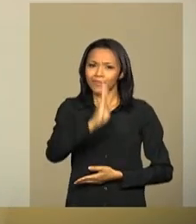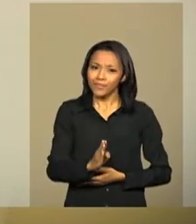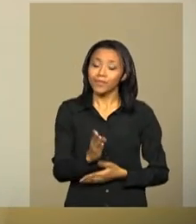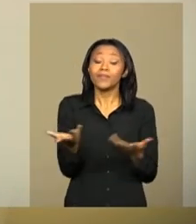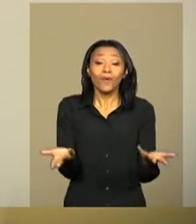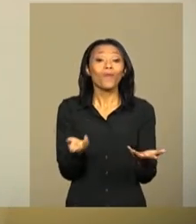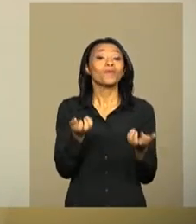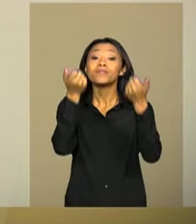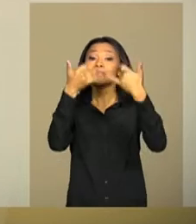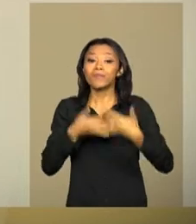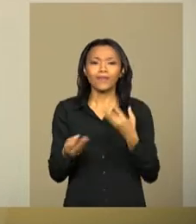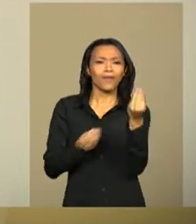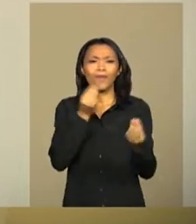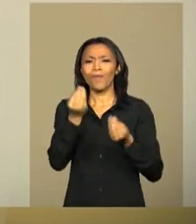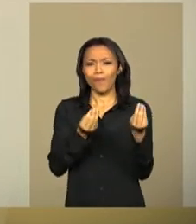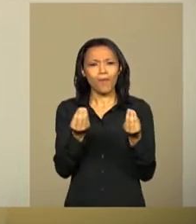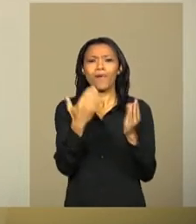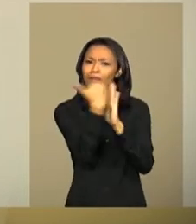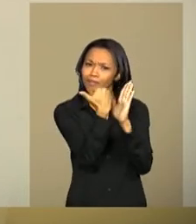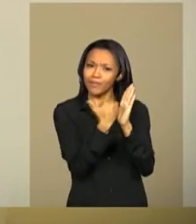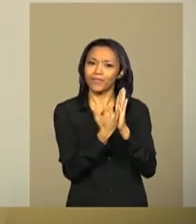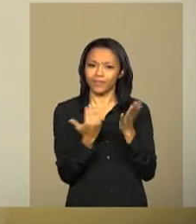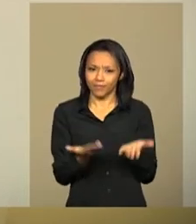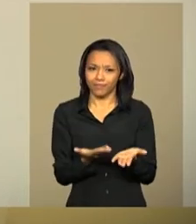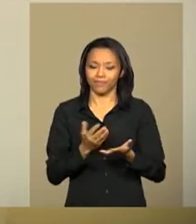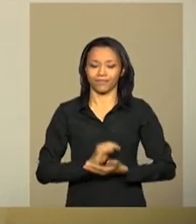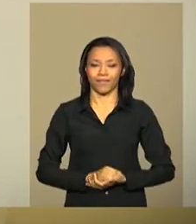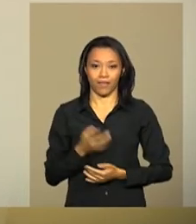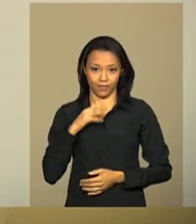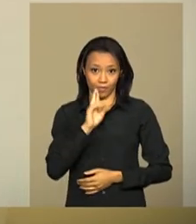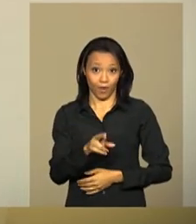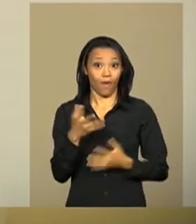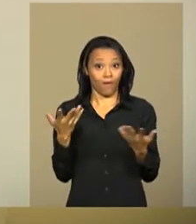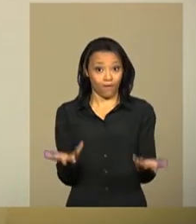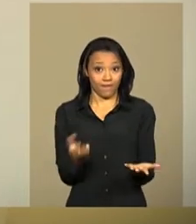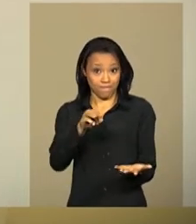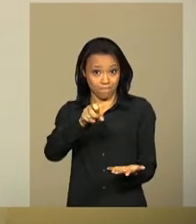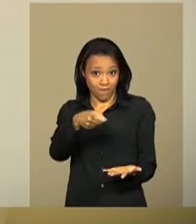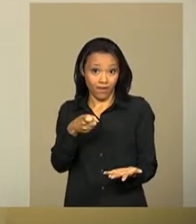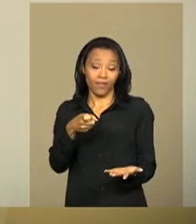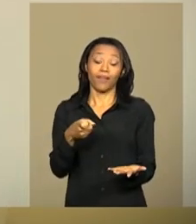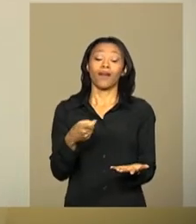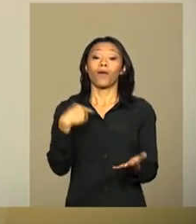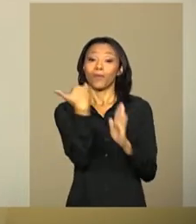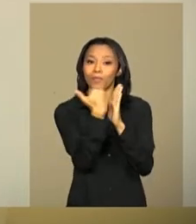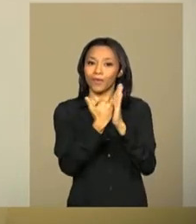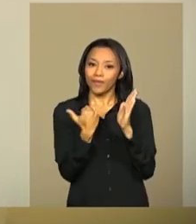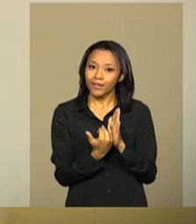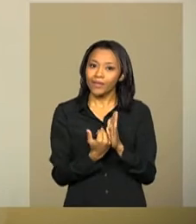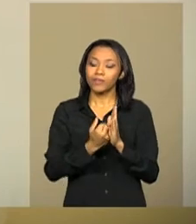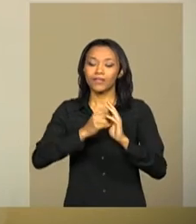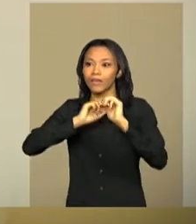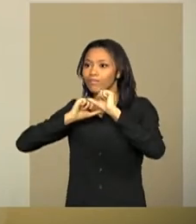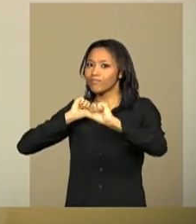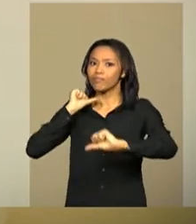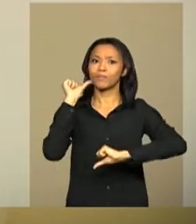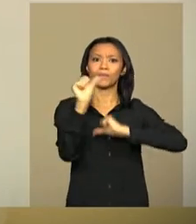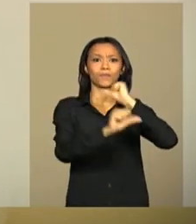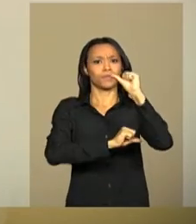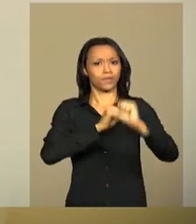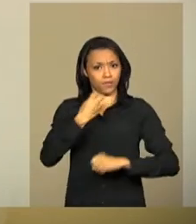Então conta pra gente apresenta como está o Minha Casa Minha Vida olha Max o Minha Casa Minha Vida Está